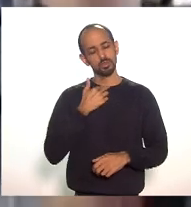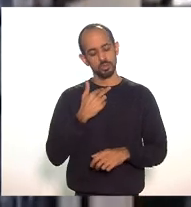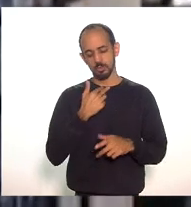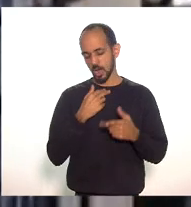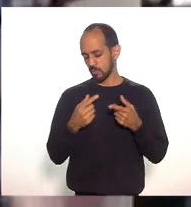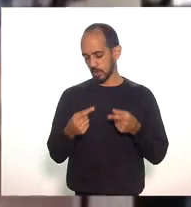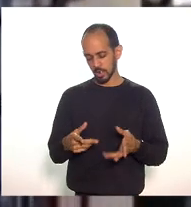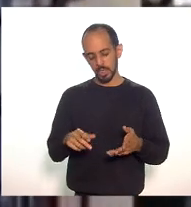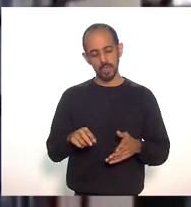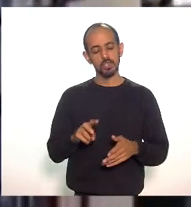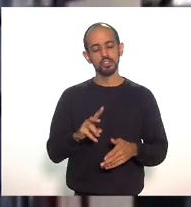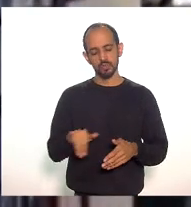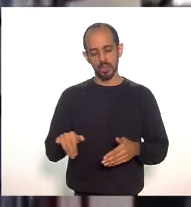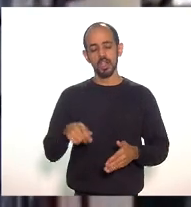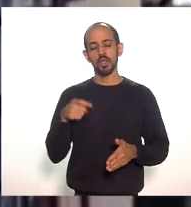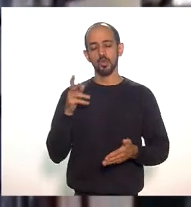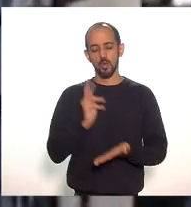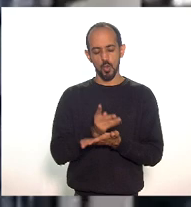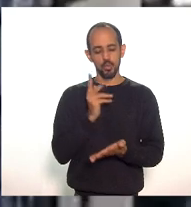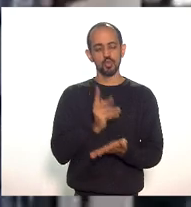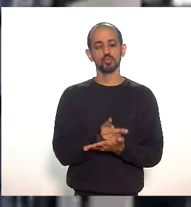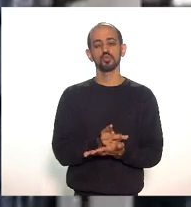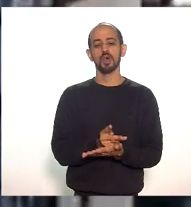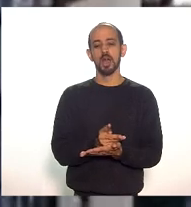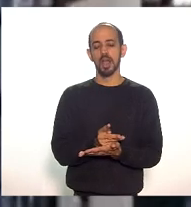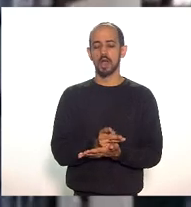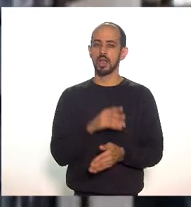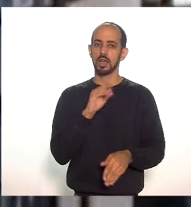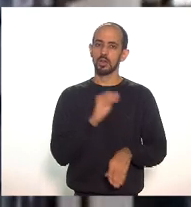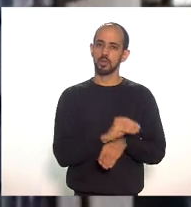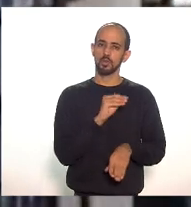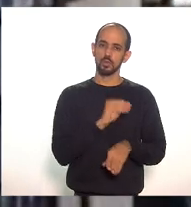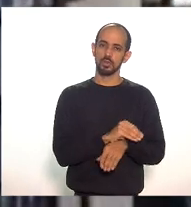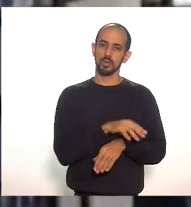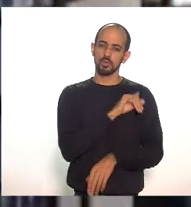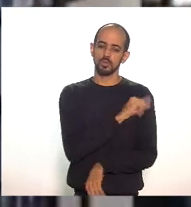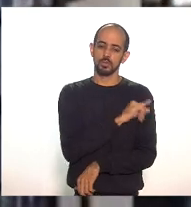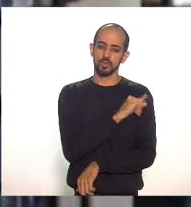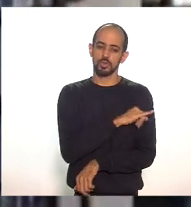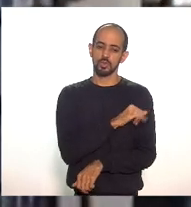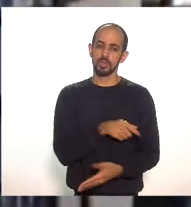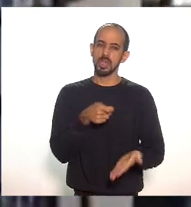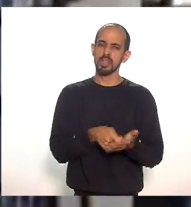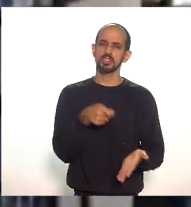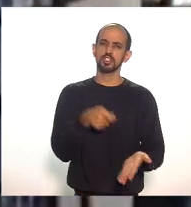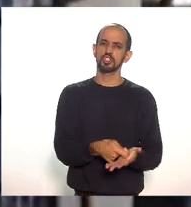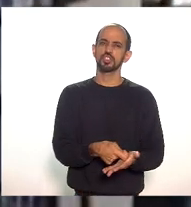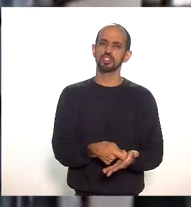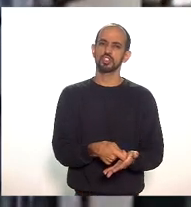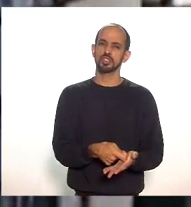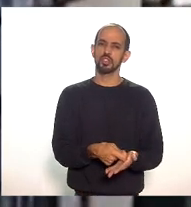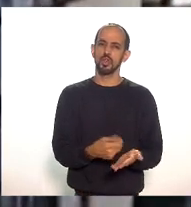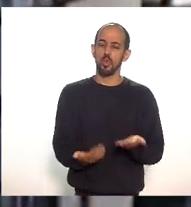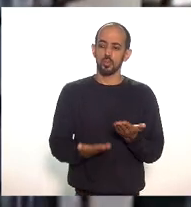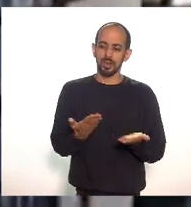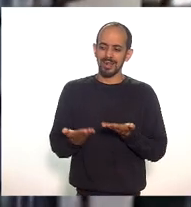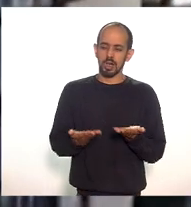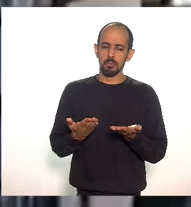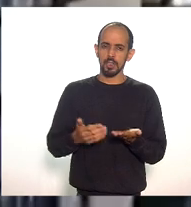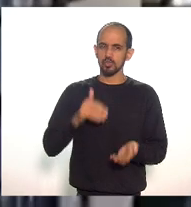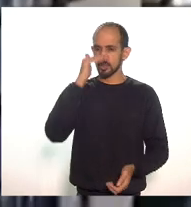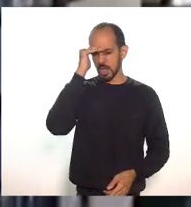e vamos defender o estado do Rio de Janeiro e exige um tratamento respeitoso